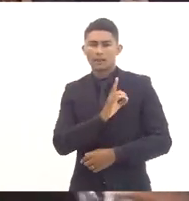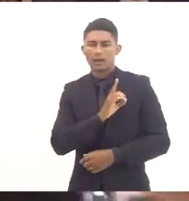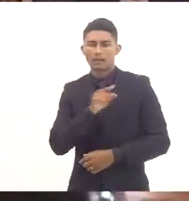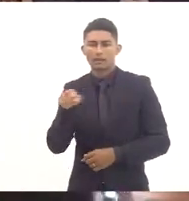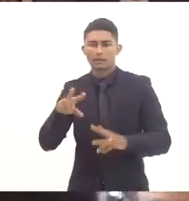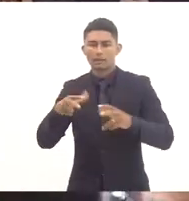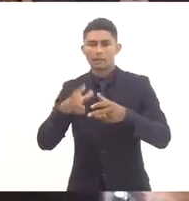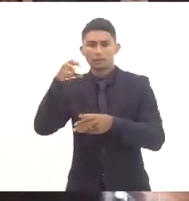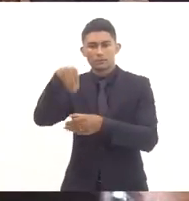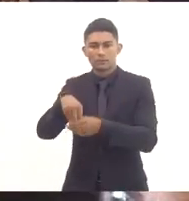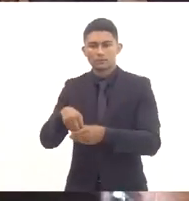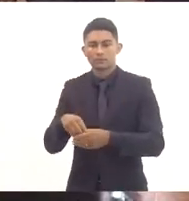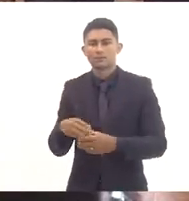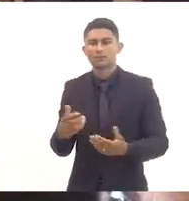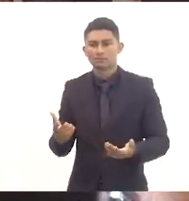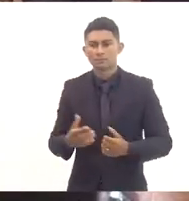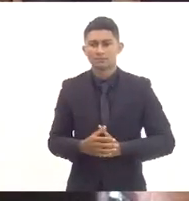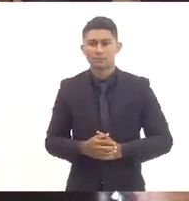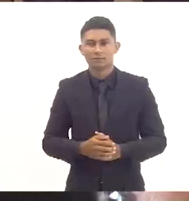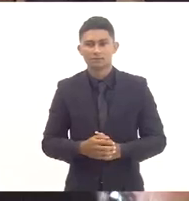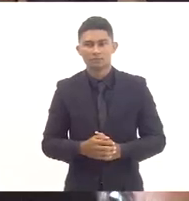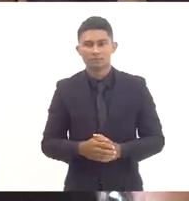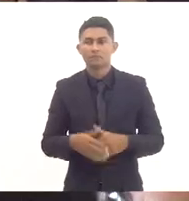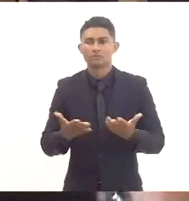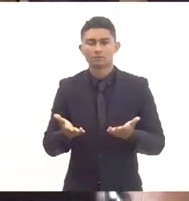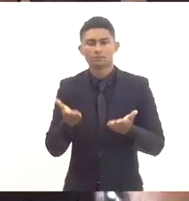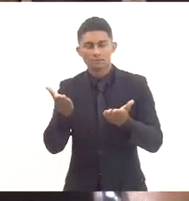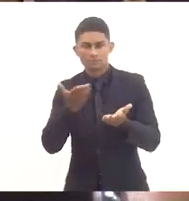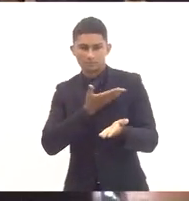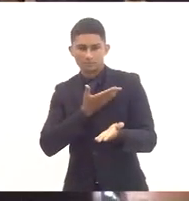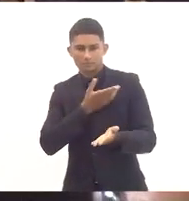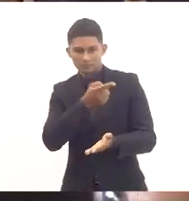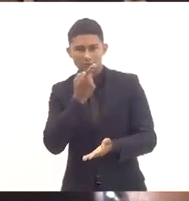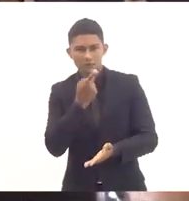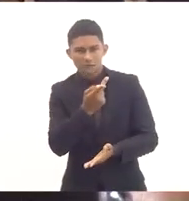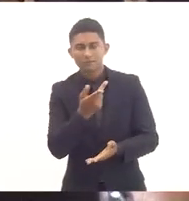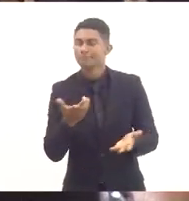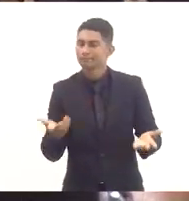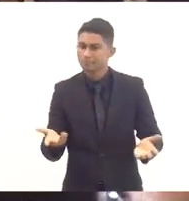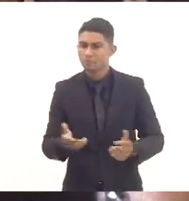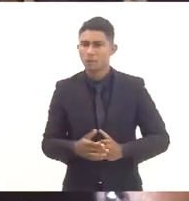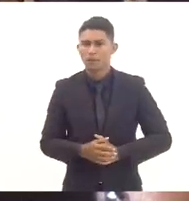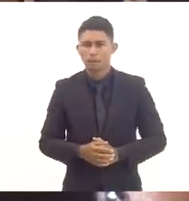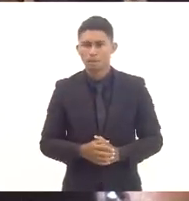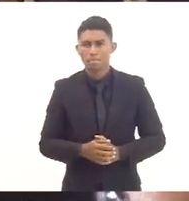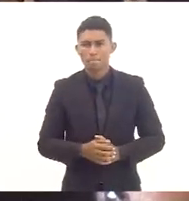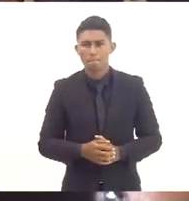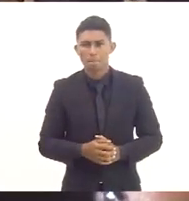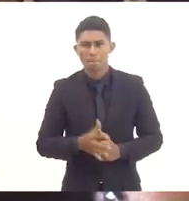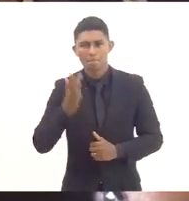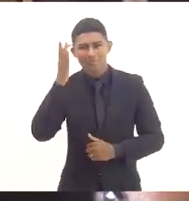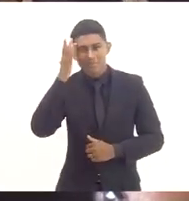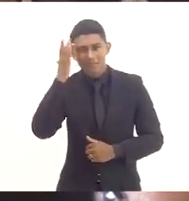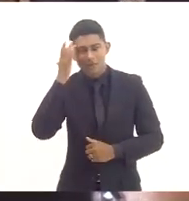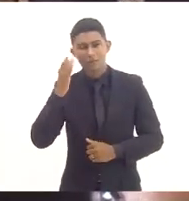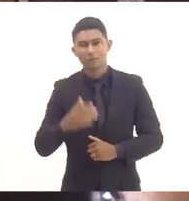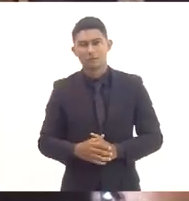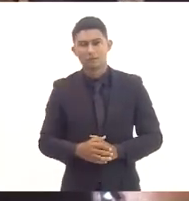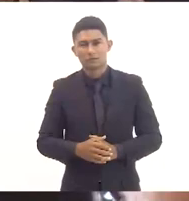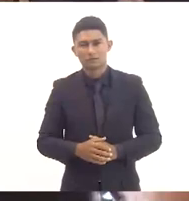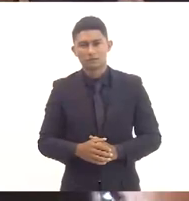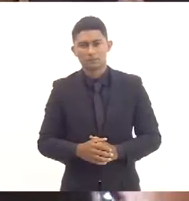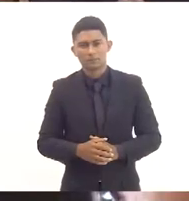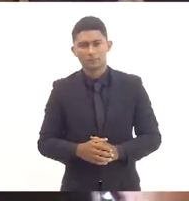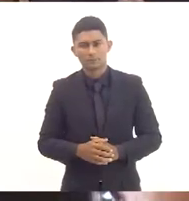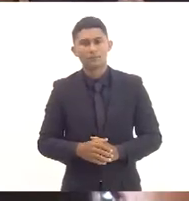comissão então conforme disso é colega também eu acho que a gente tá com a